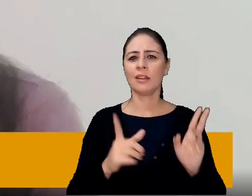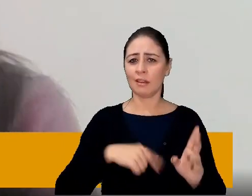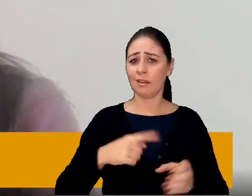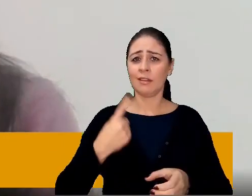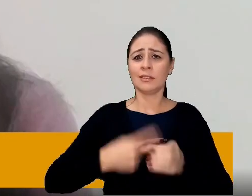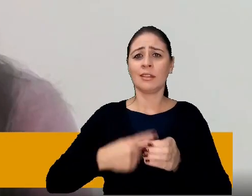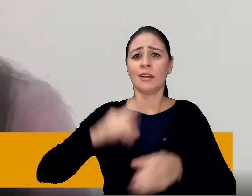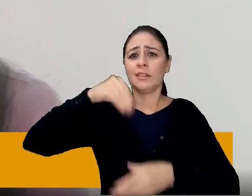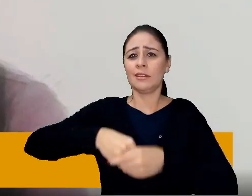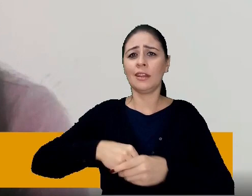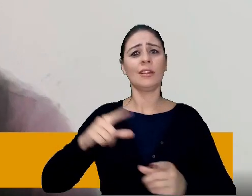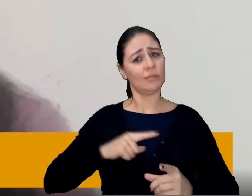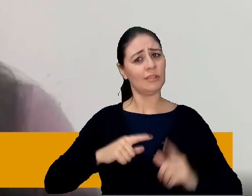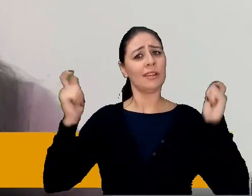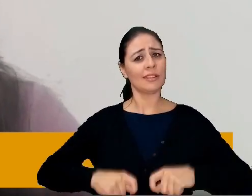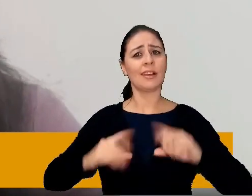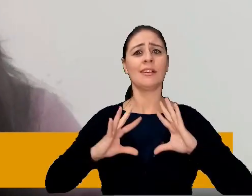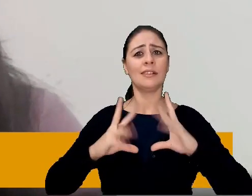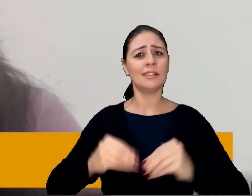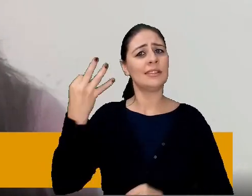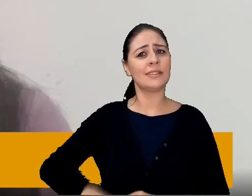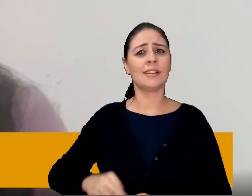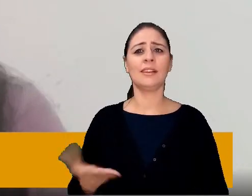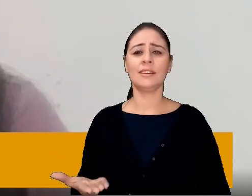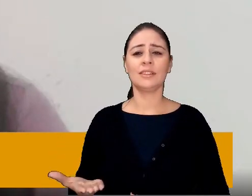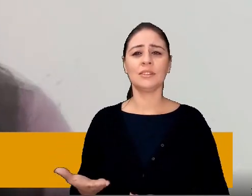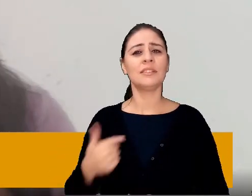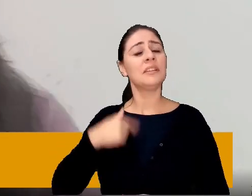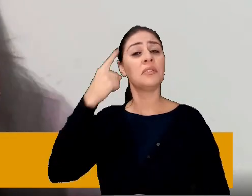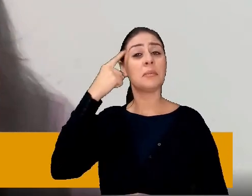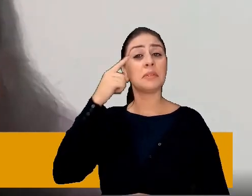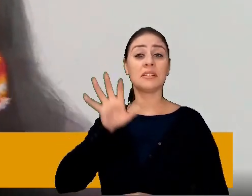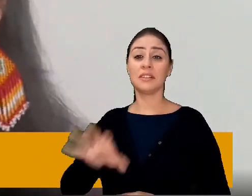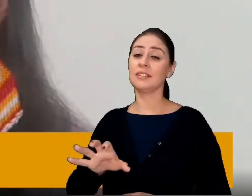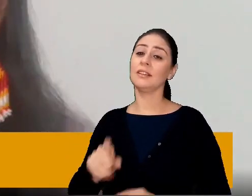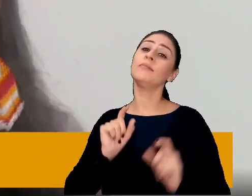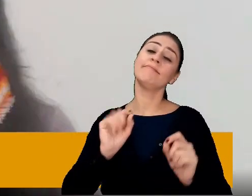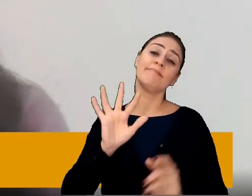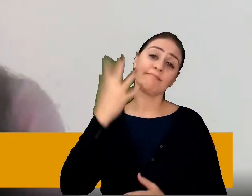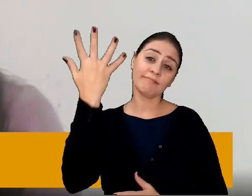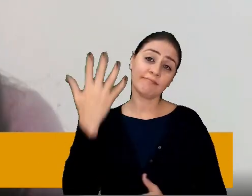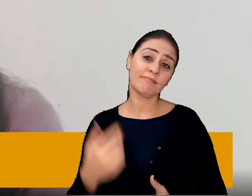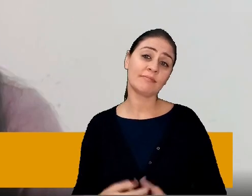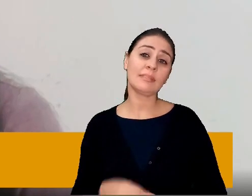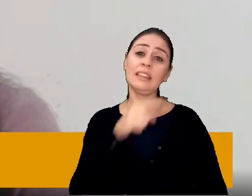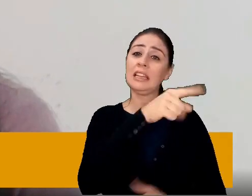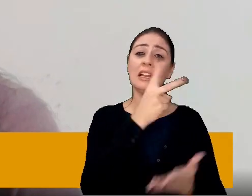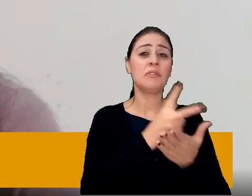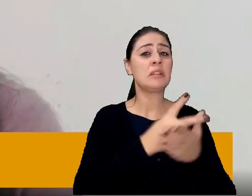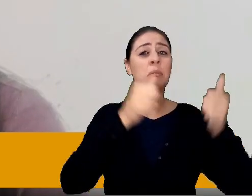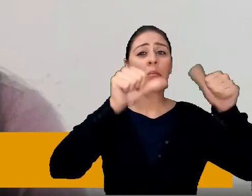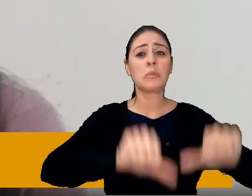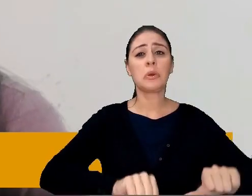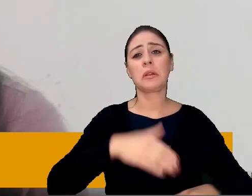de conseguir melhoria para a aldeia, porque a gente é uma aldeia urbana, a gente é uma aldeia na capital, a gente tem tudo para dar certo, tudo, né? Eu ficava